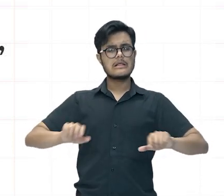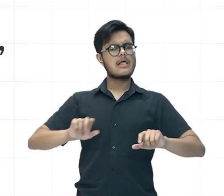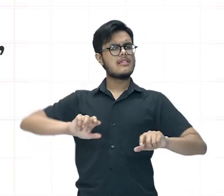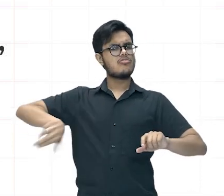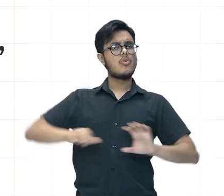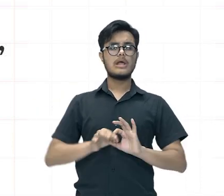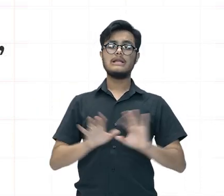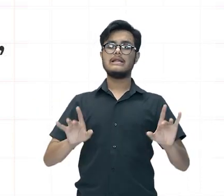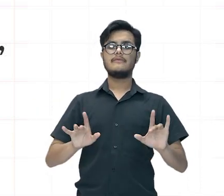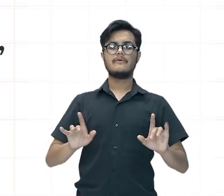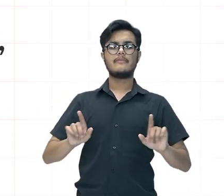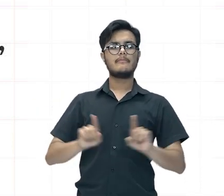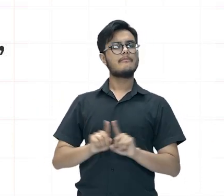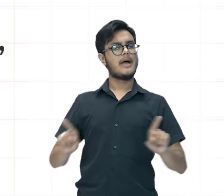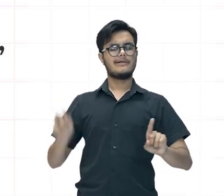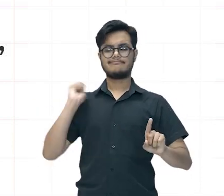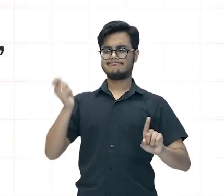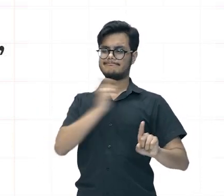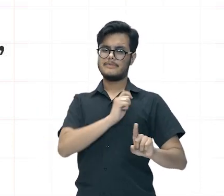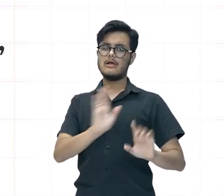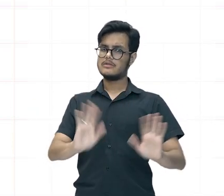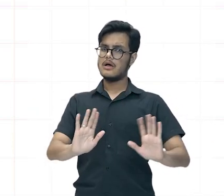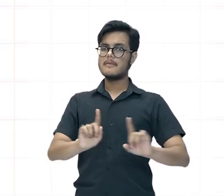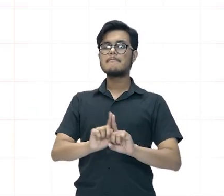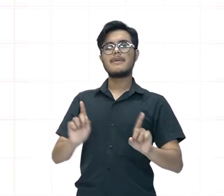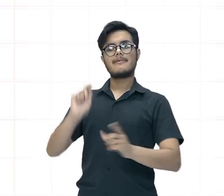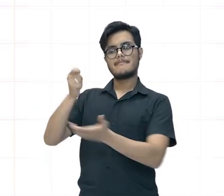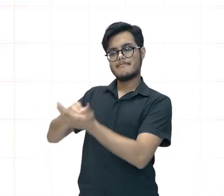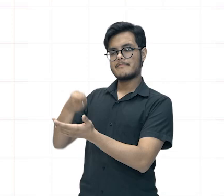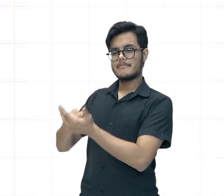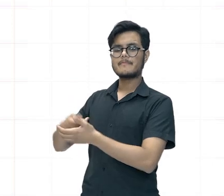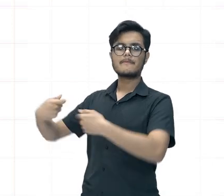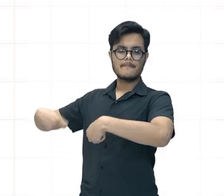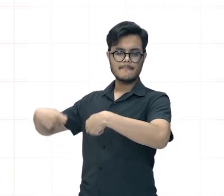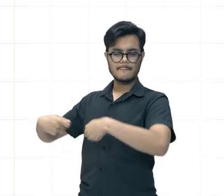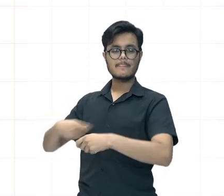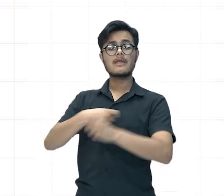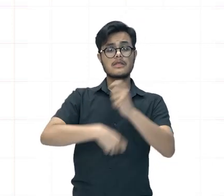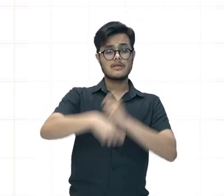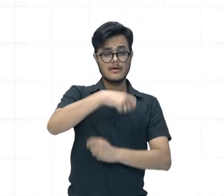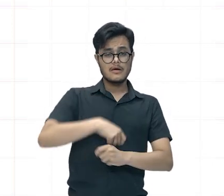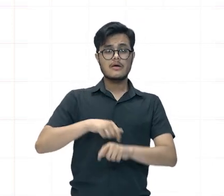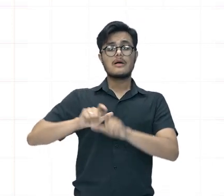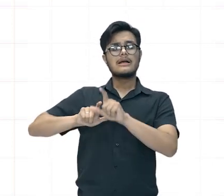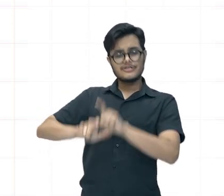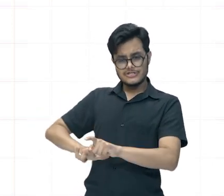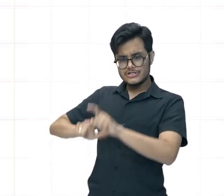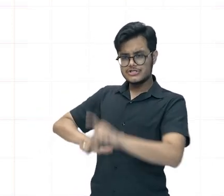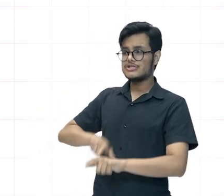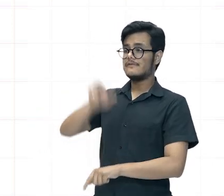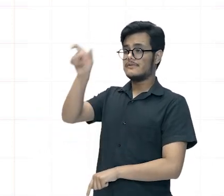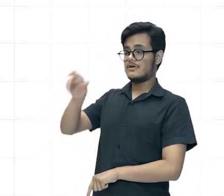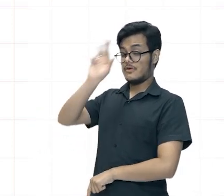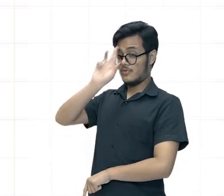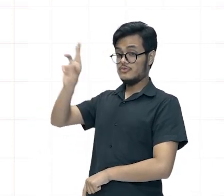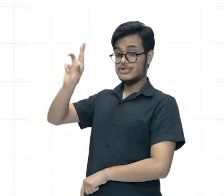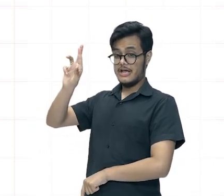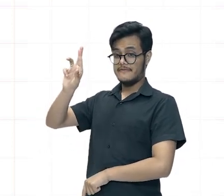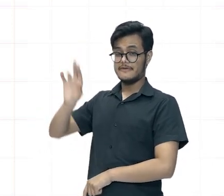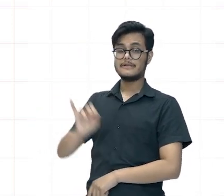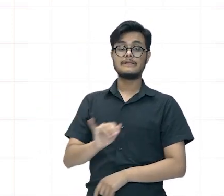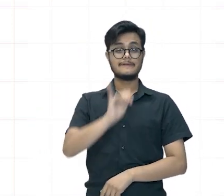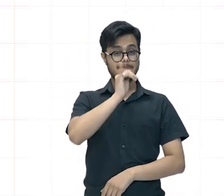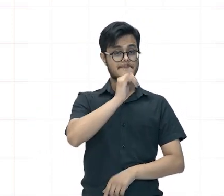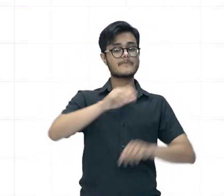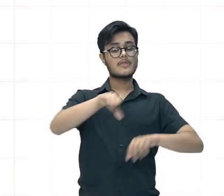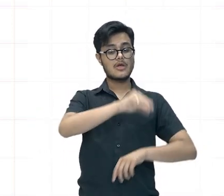também não eram escravizados. Havia, então, um sistema de deveres do servo para com o seu senhor, ou seja, o senhor